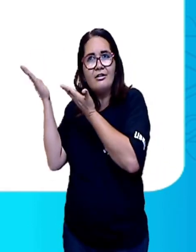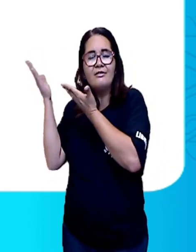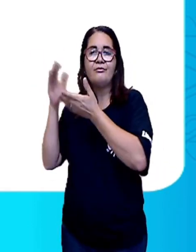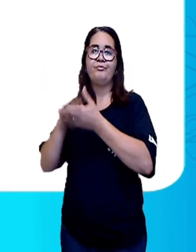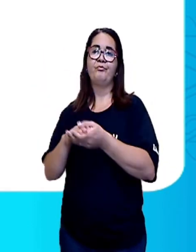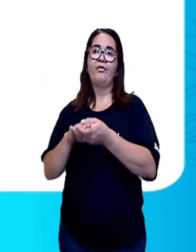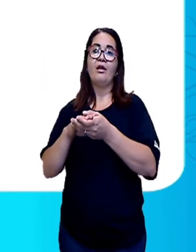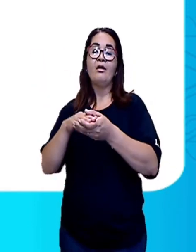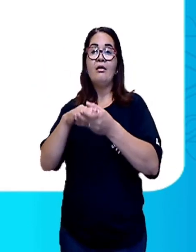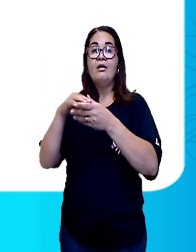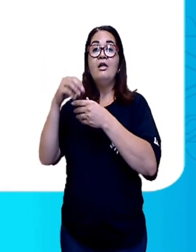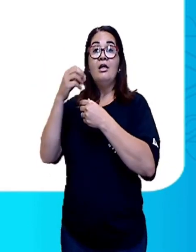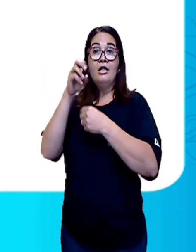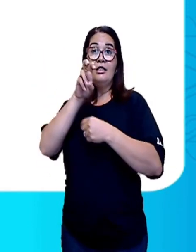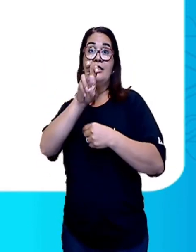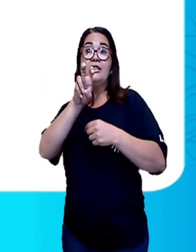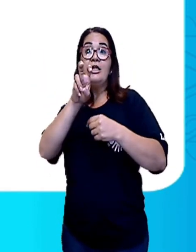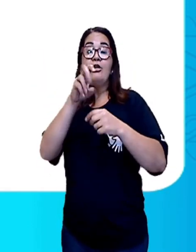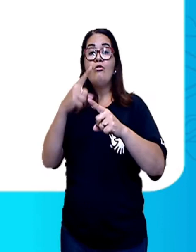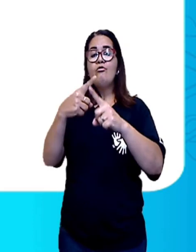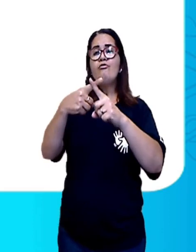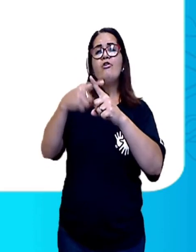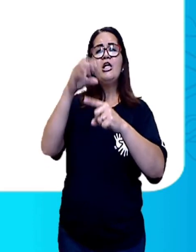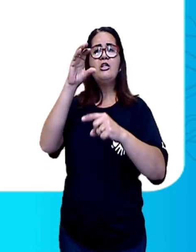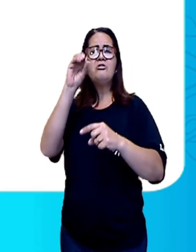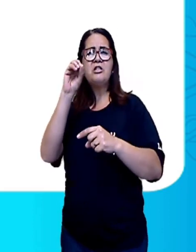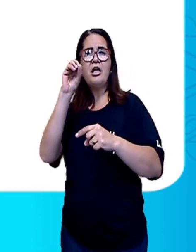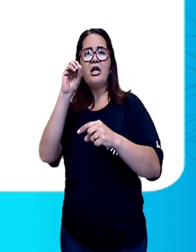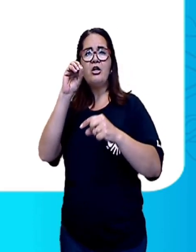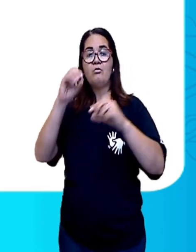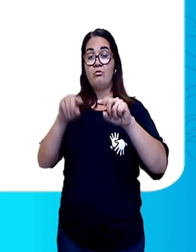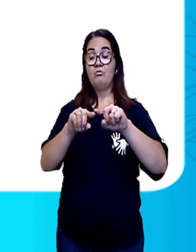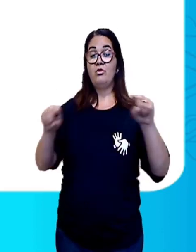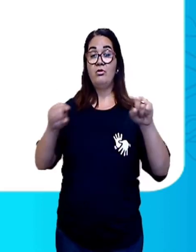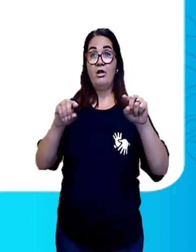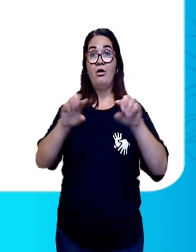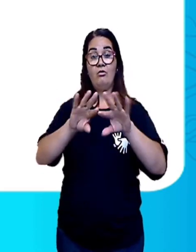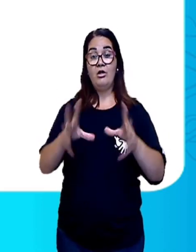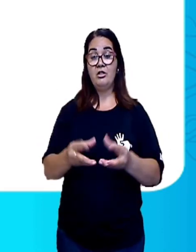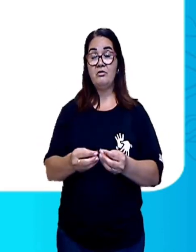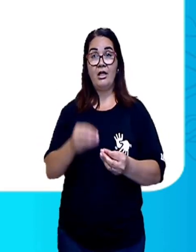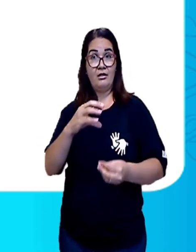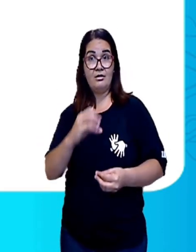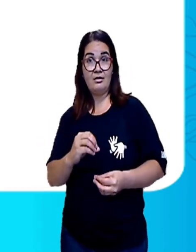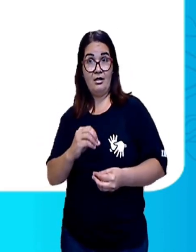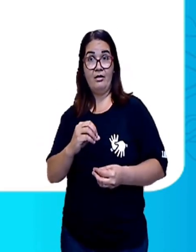0, 0. 5 vezes 0, 0. 5 vezes 0,